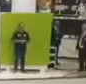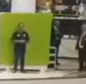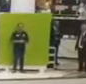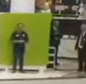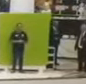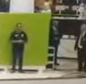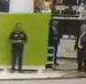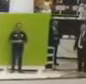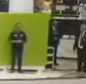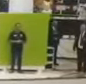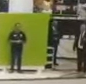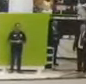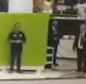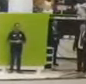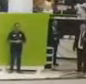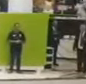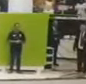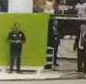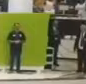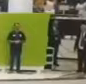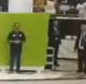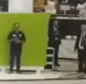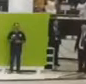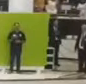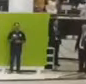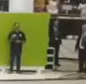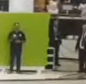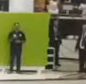vindo a nona. Está vindo a décima.